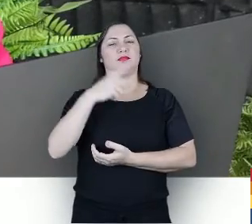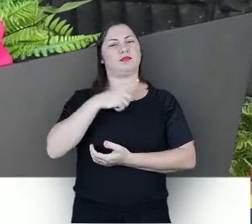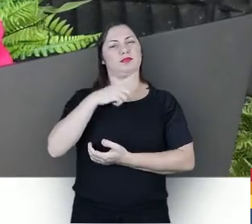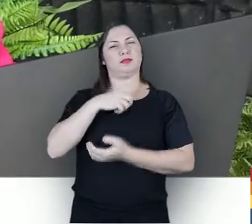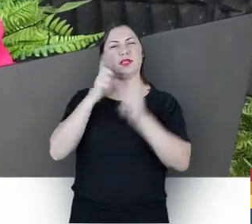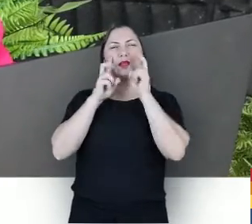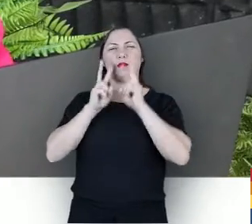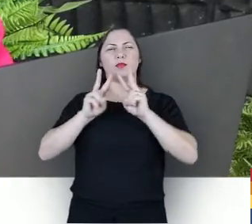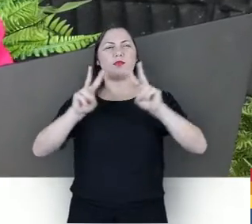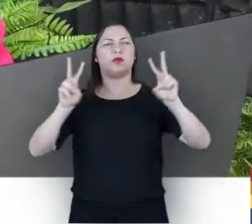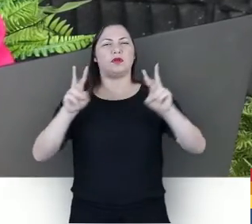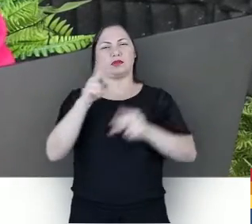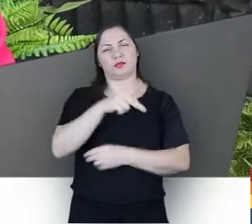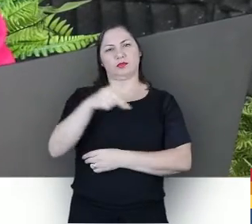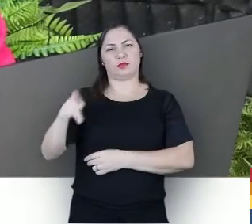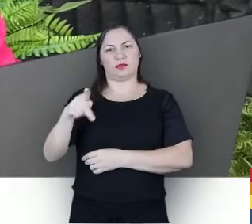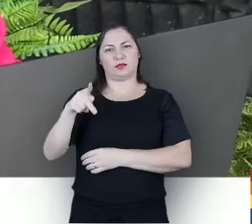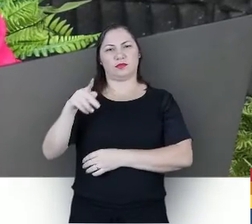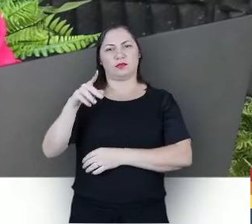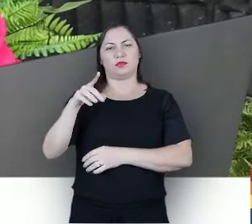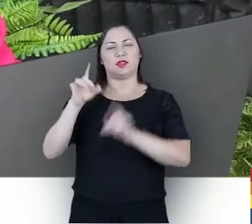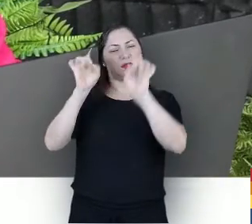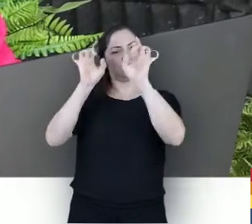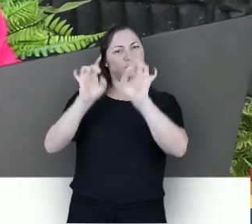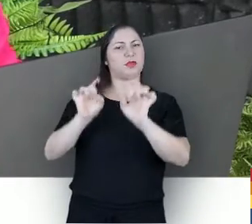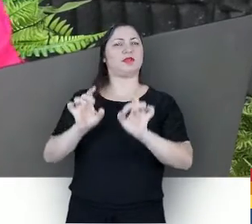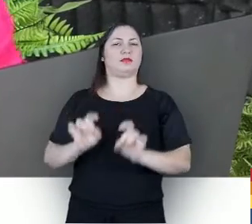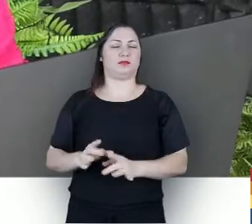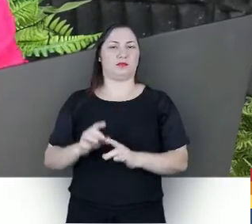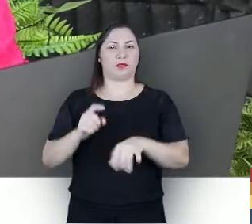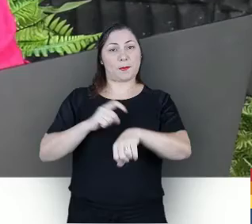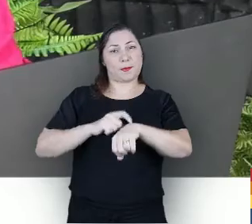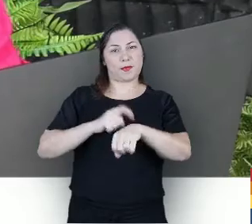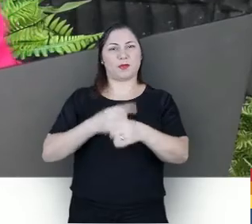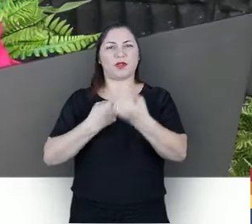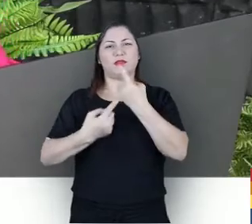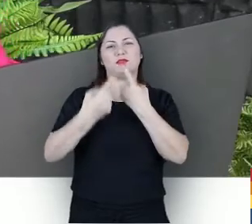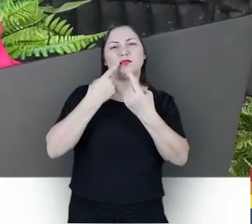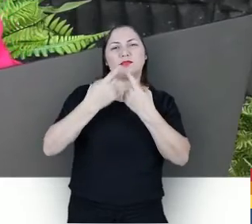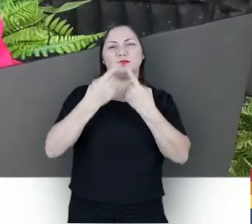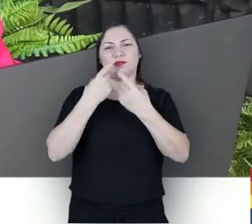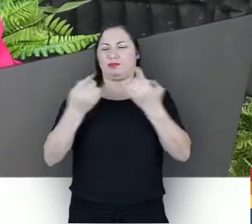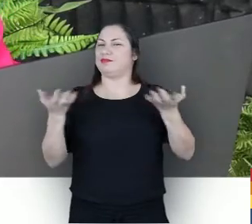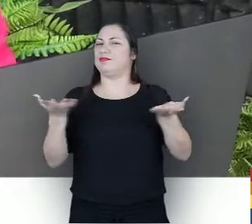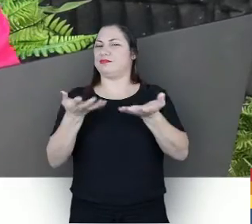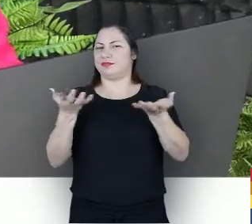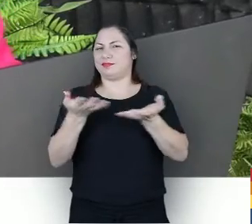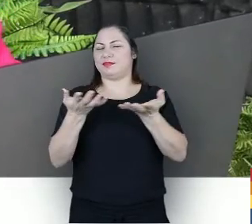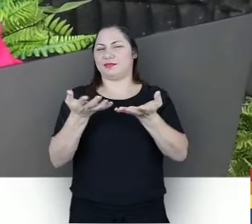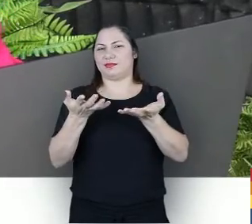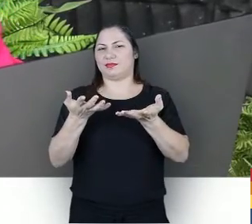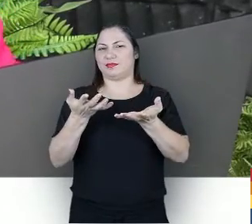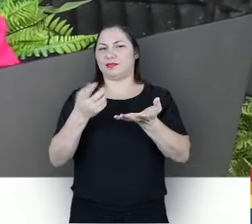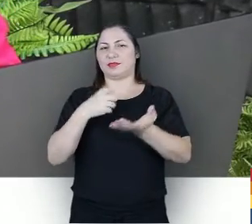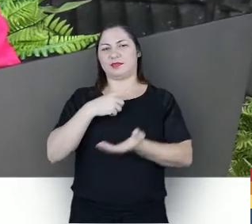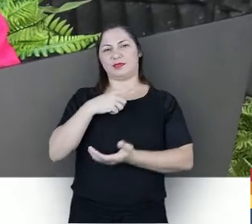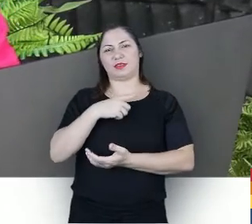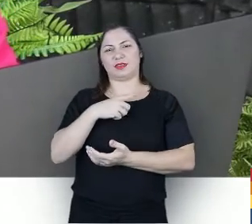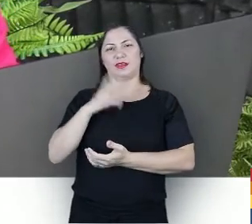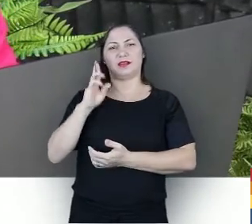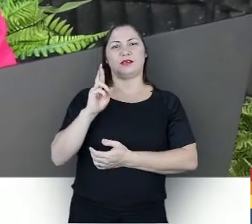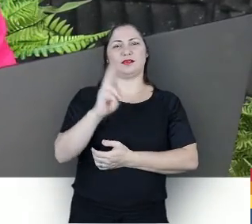diálogo que a gente vai ter agora, que vai ter como resultado um pouco do que os professores têm a dizer,